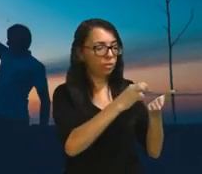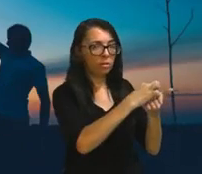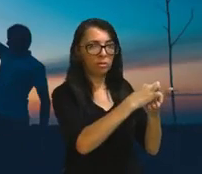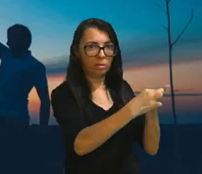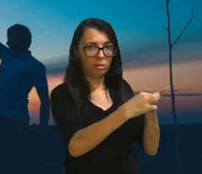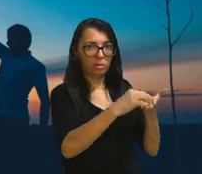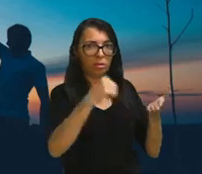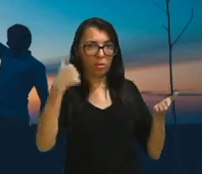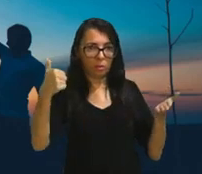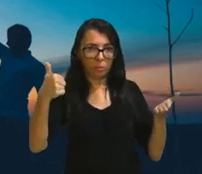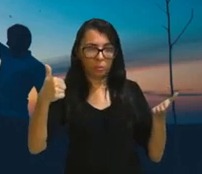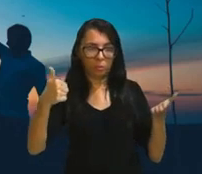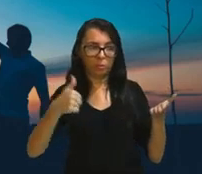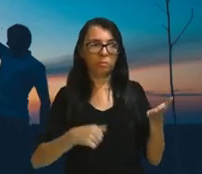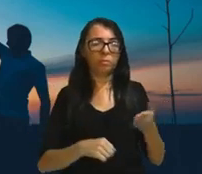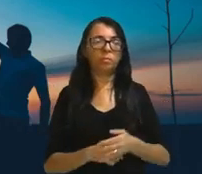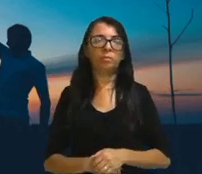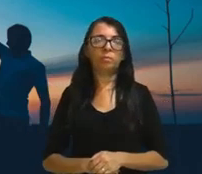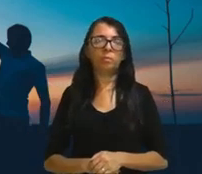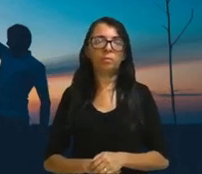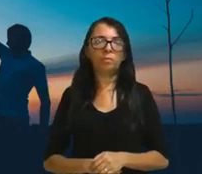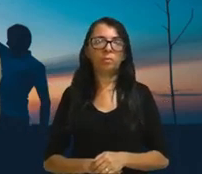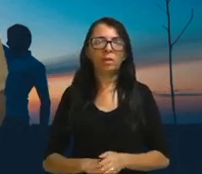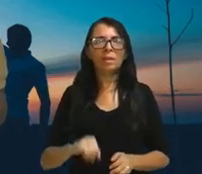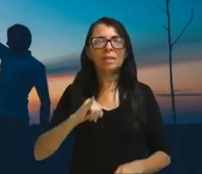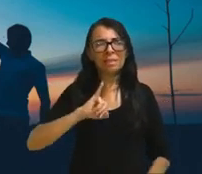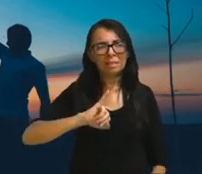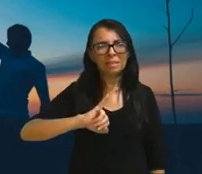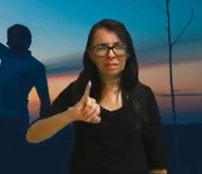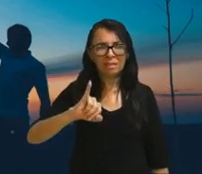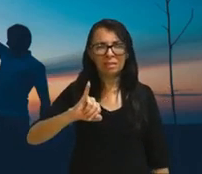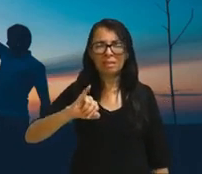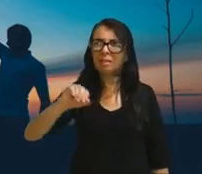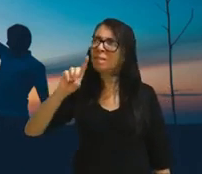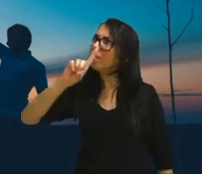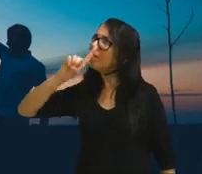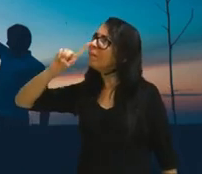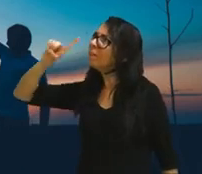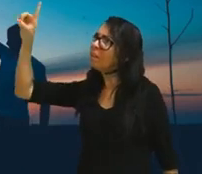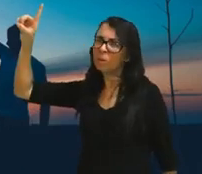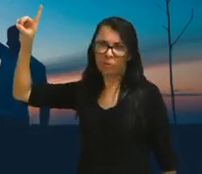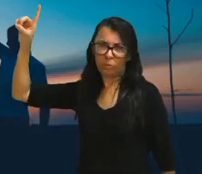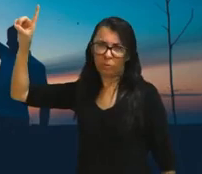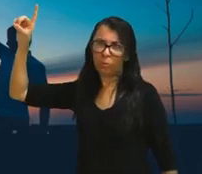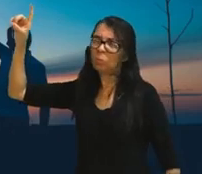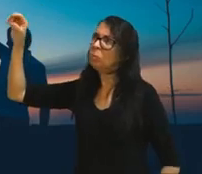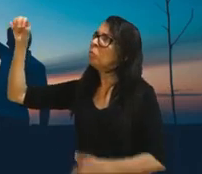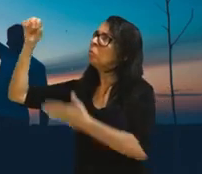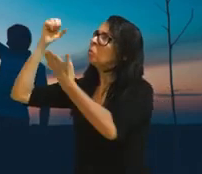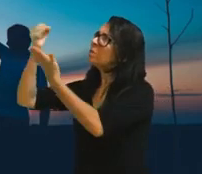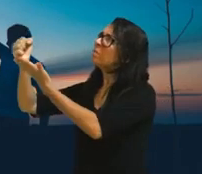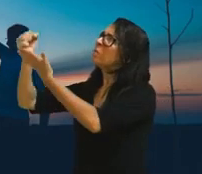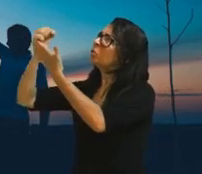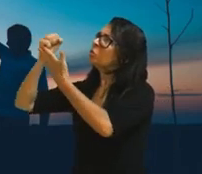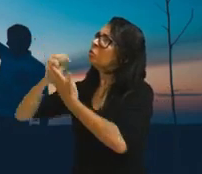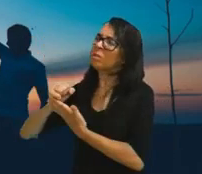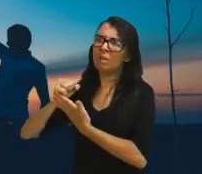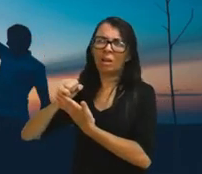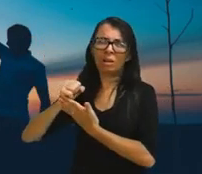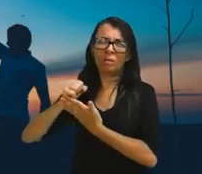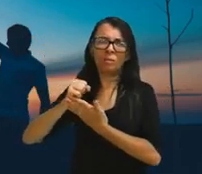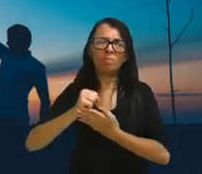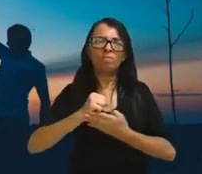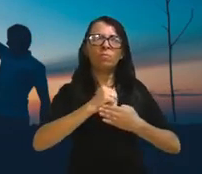será inútil trabalhar na construção. Se não é o Senhor que vigia a cidade, será